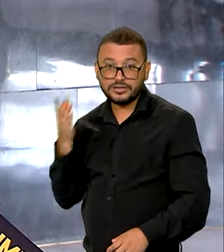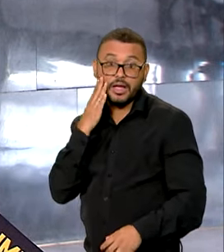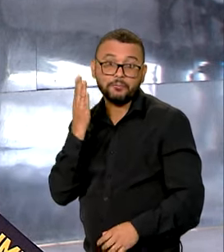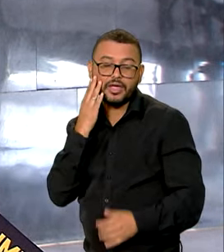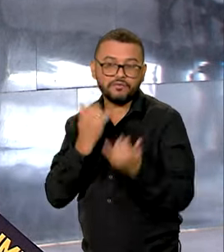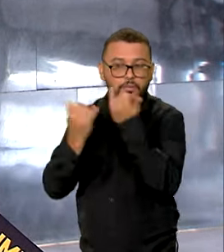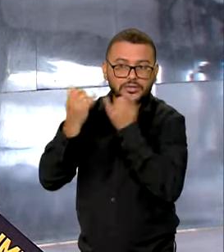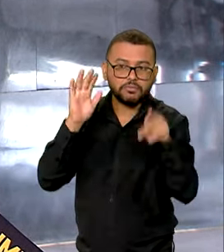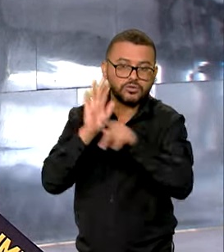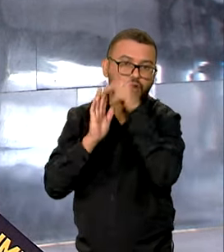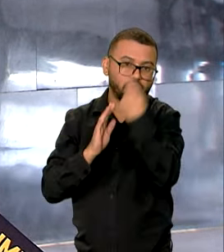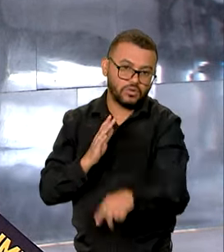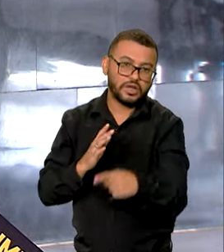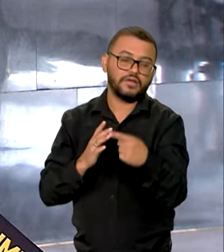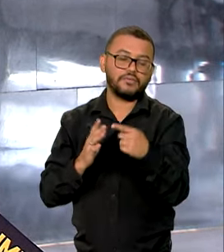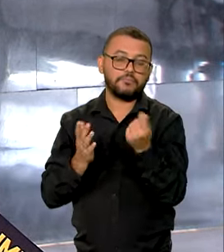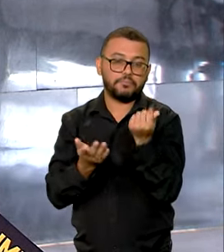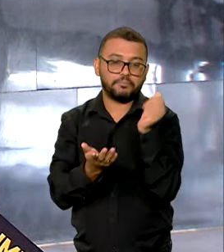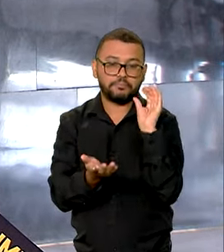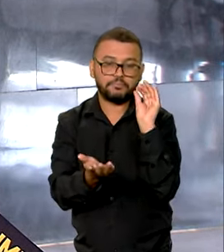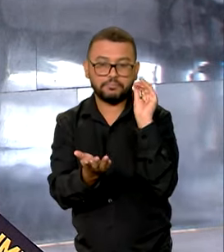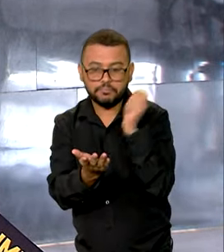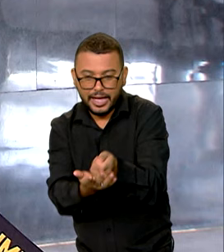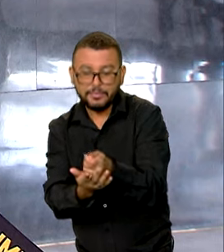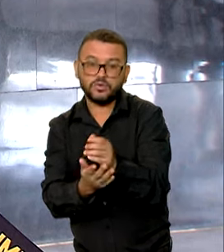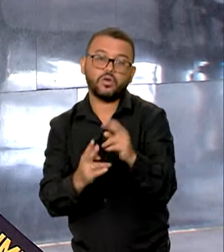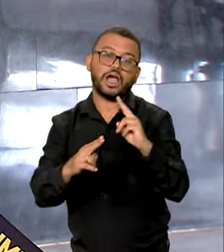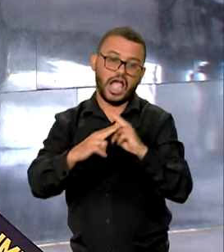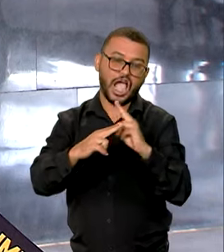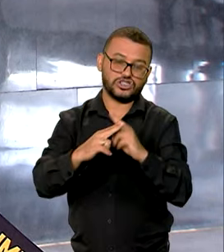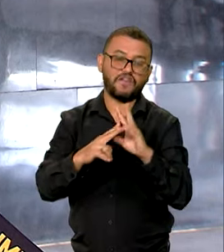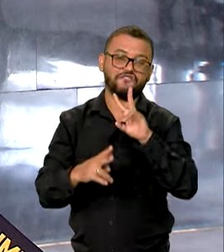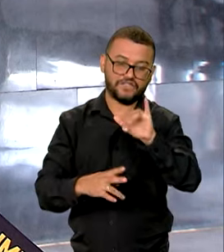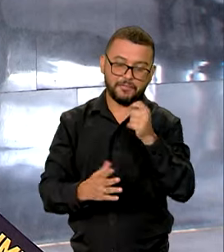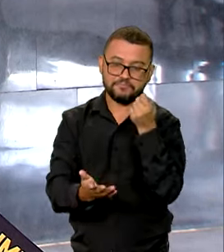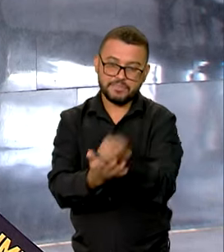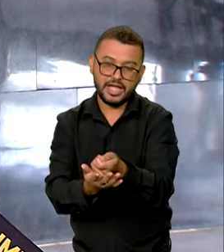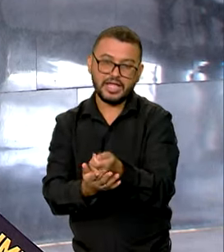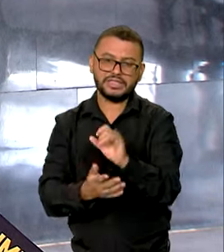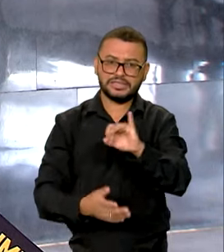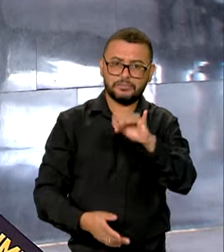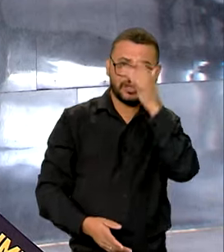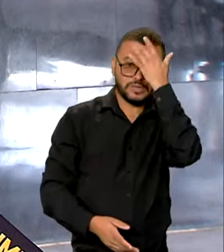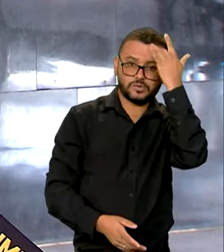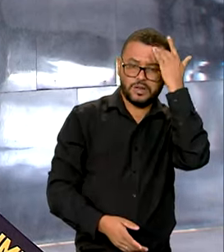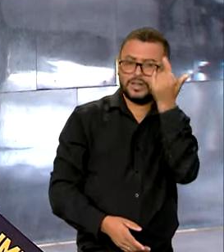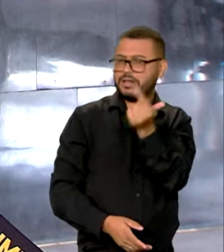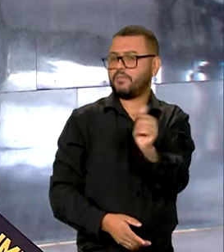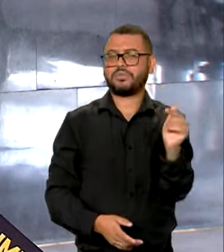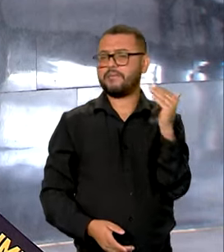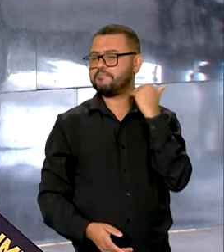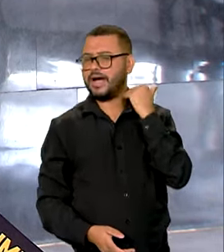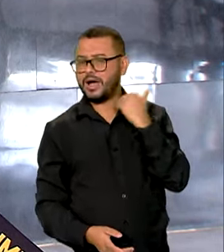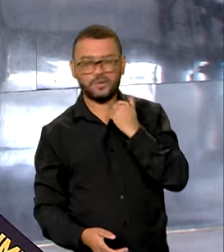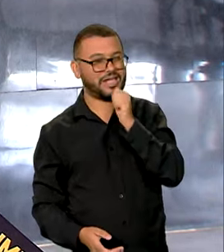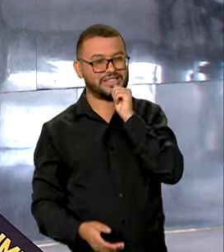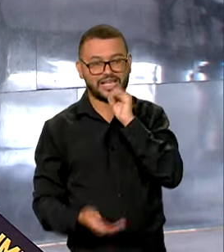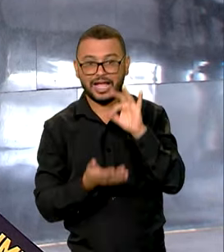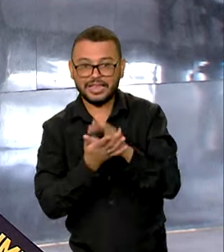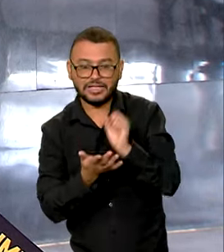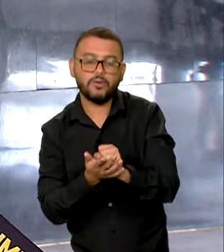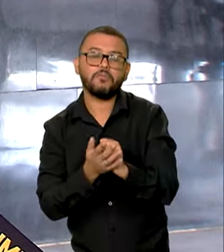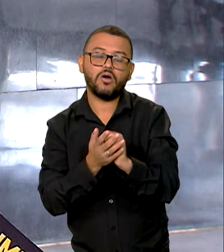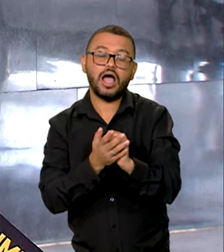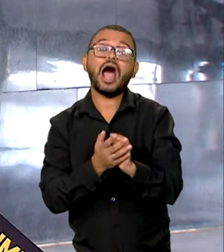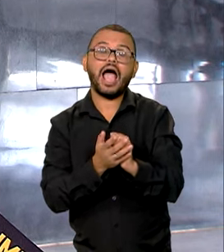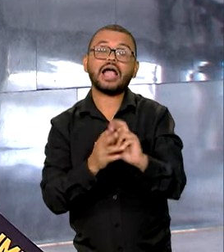gov.br/auxílio-reconstrução. O pagamento será feito pela Caixa Econômica Federal. Nos casos em que a pessoa não tiver conta aberta na instituição, a